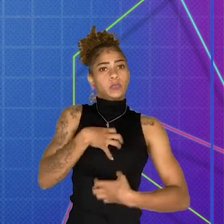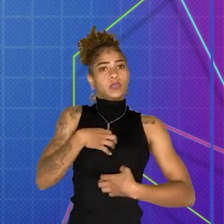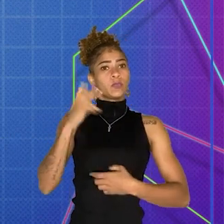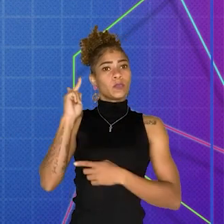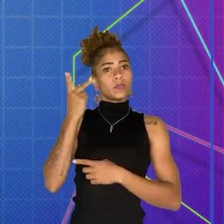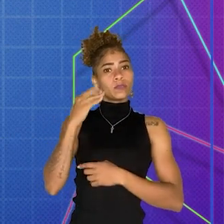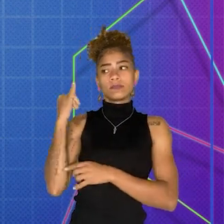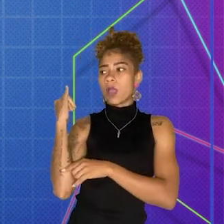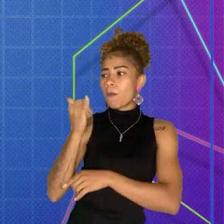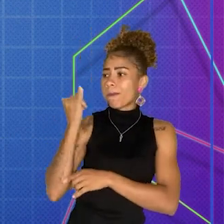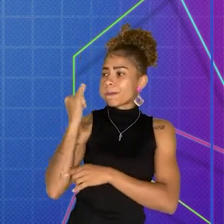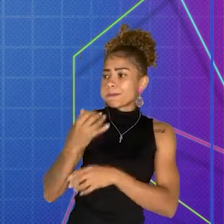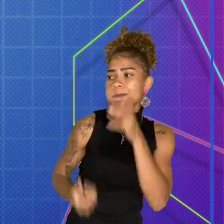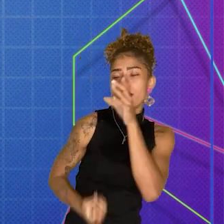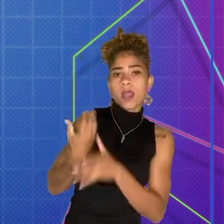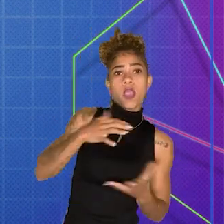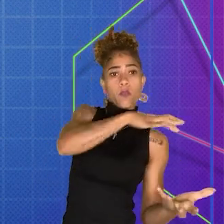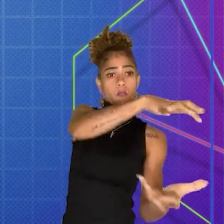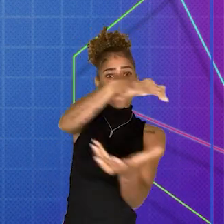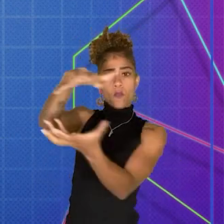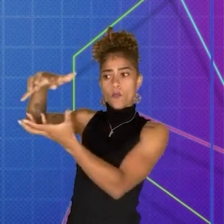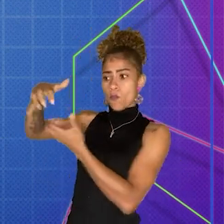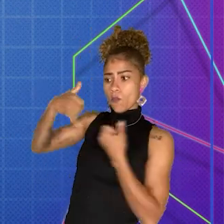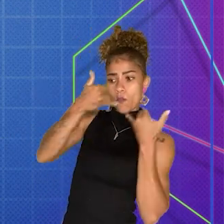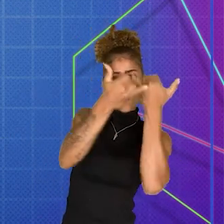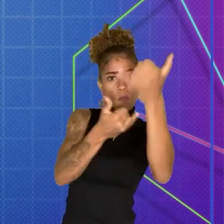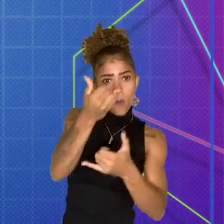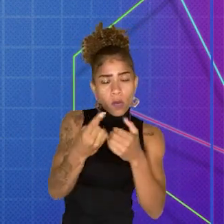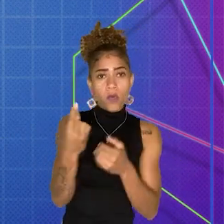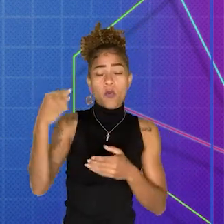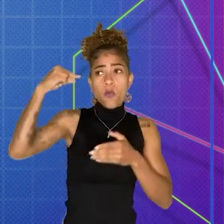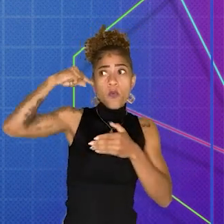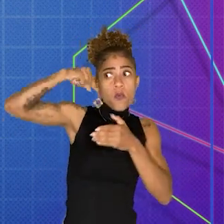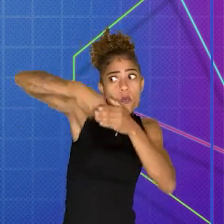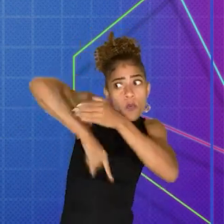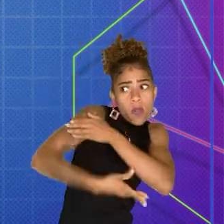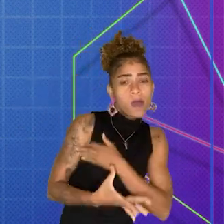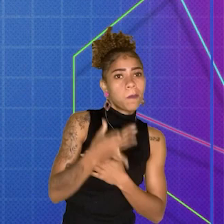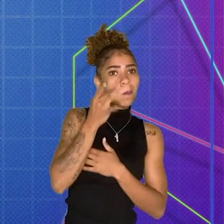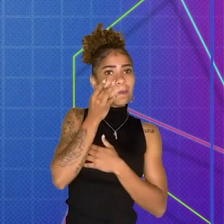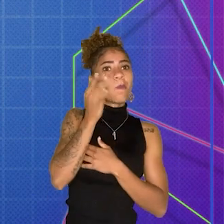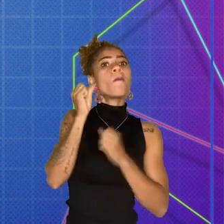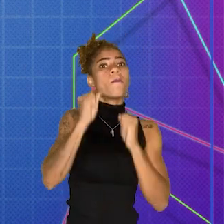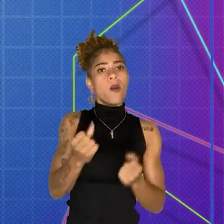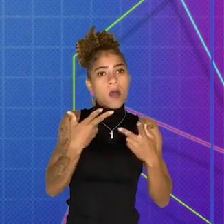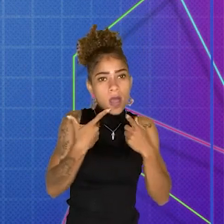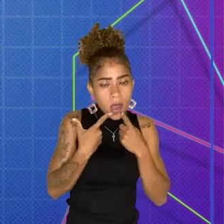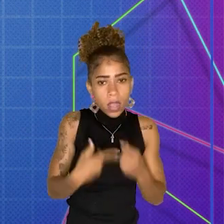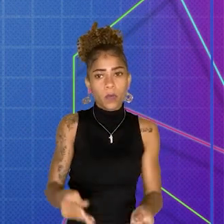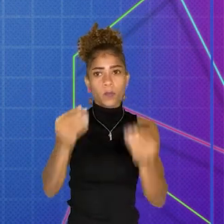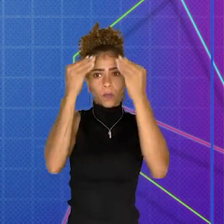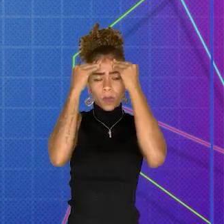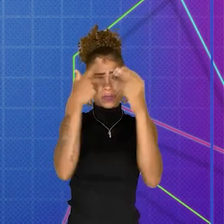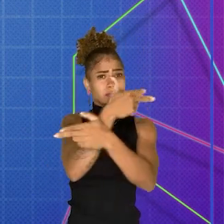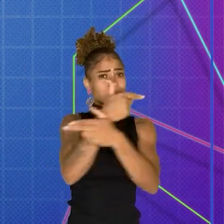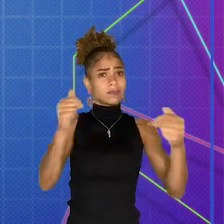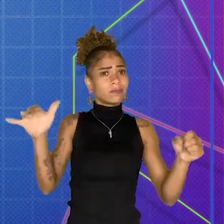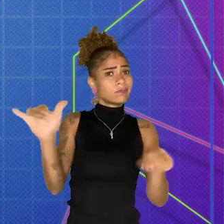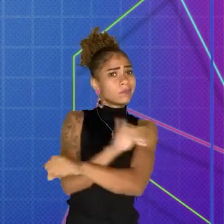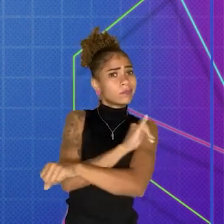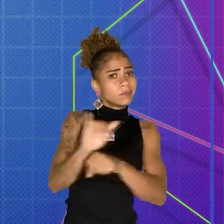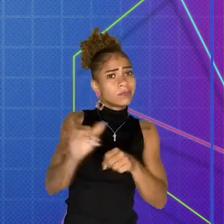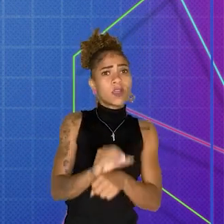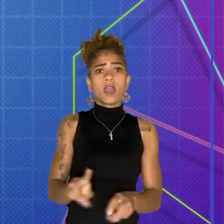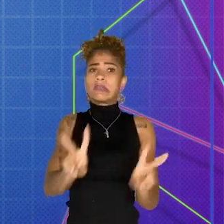e para criar um mundo de jogo mais imersivo. A experimentação de linguagem pode assumir várias formas, como o uso de dialetos,